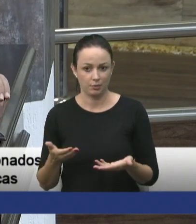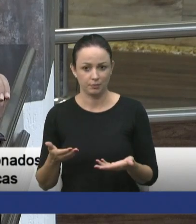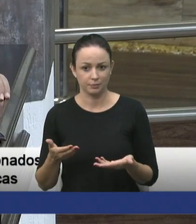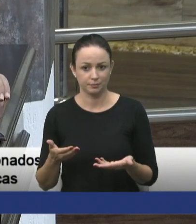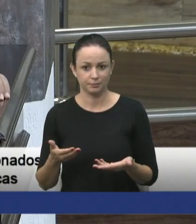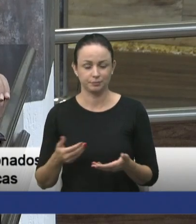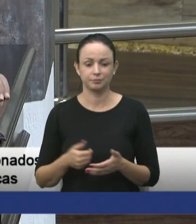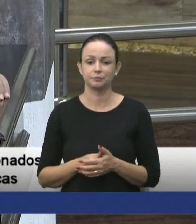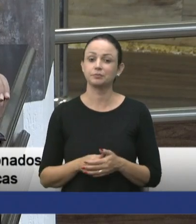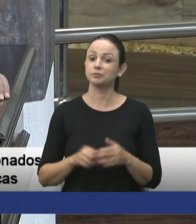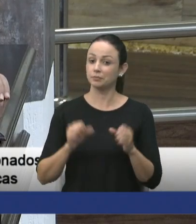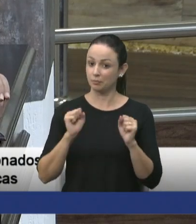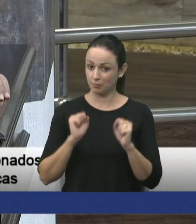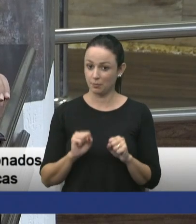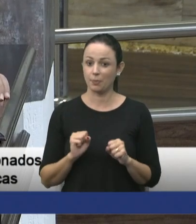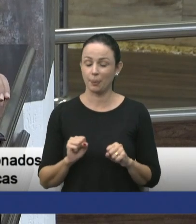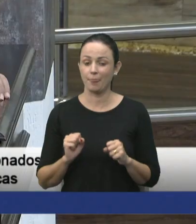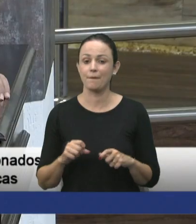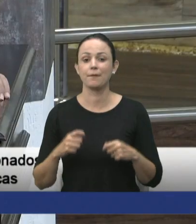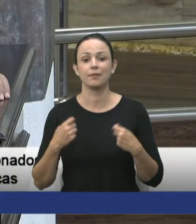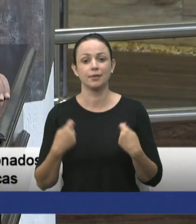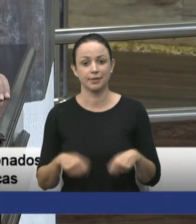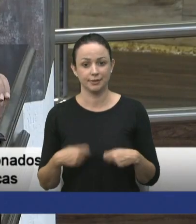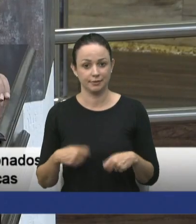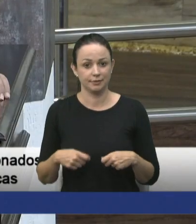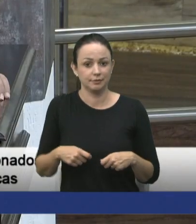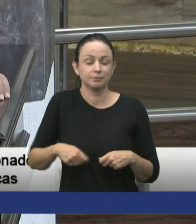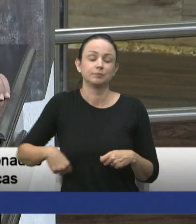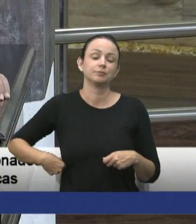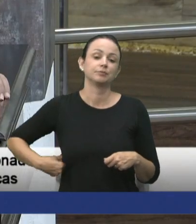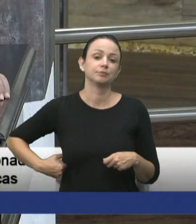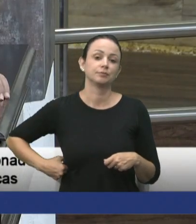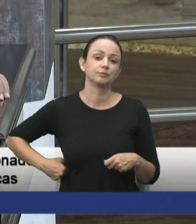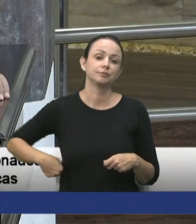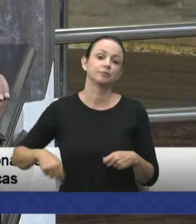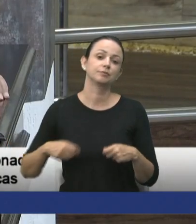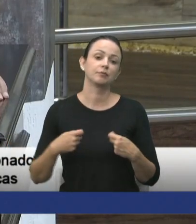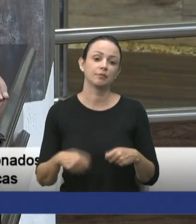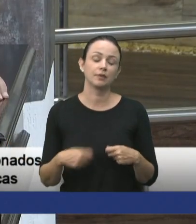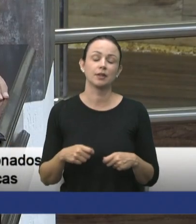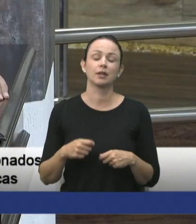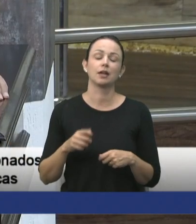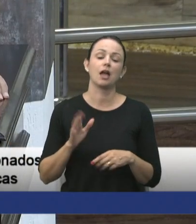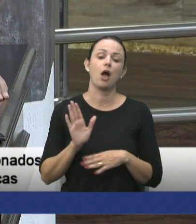que poderiam e deveriam estar auxiliando